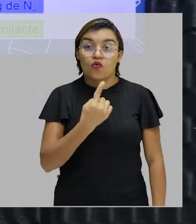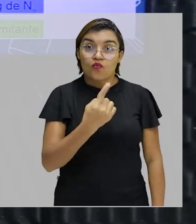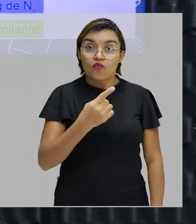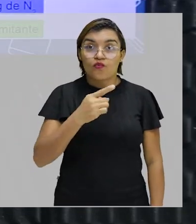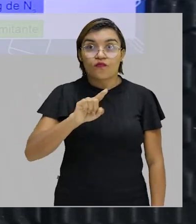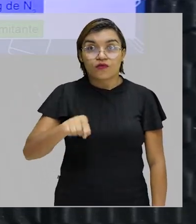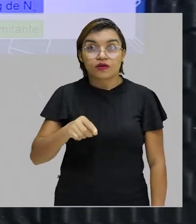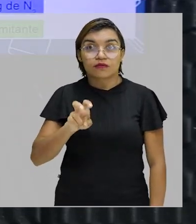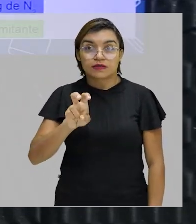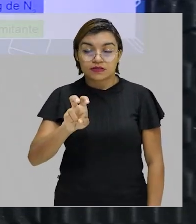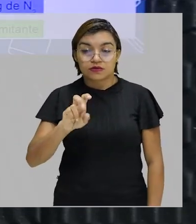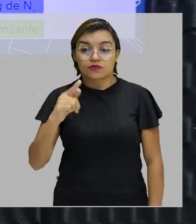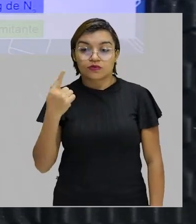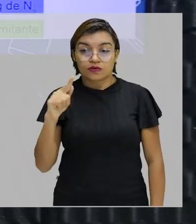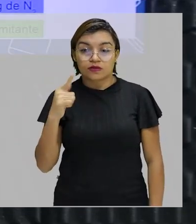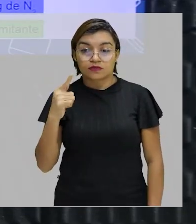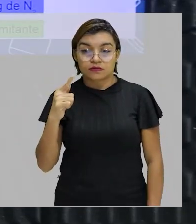hidrogênio.